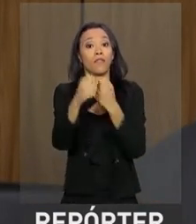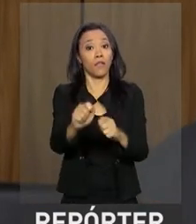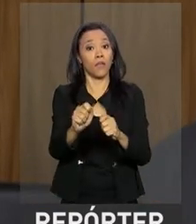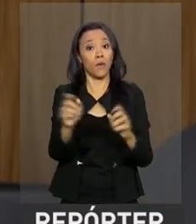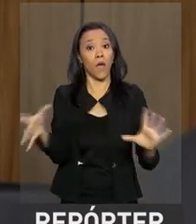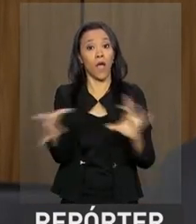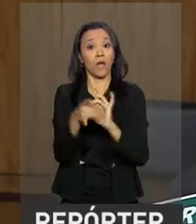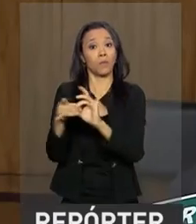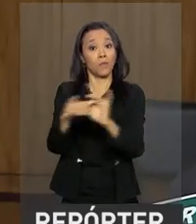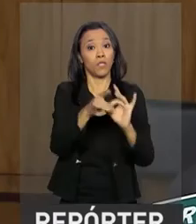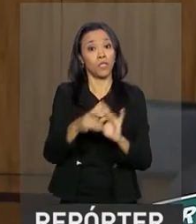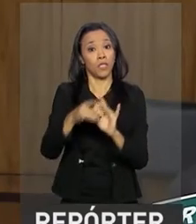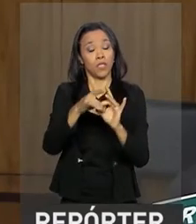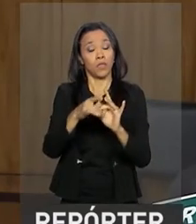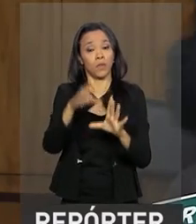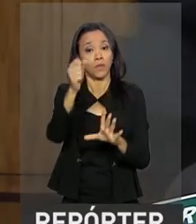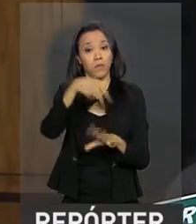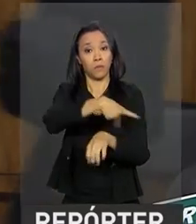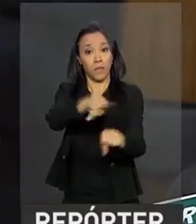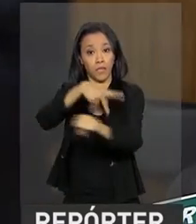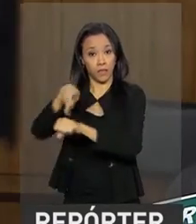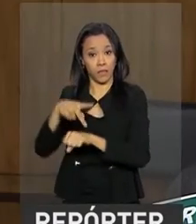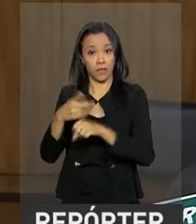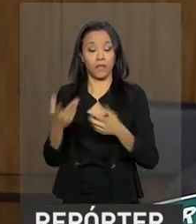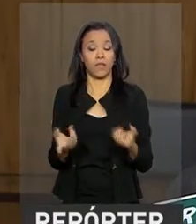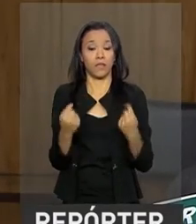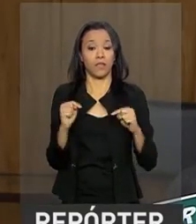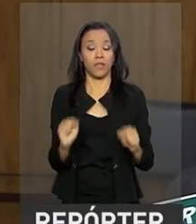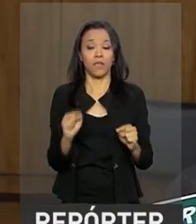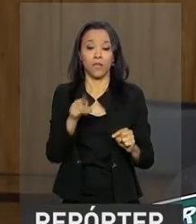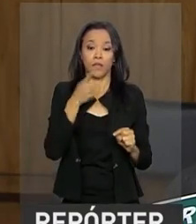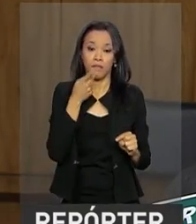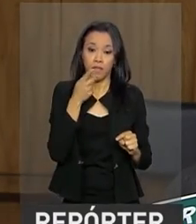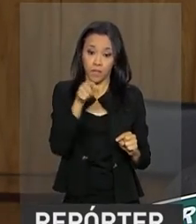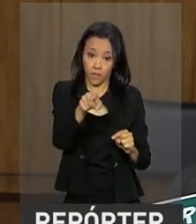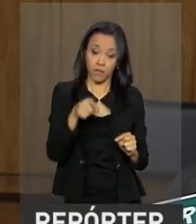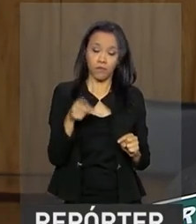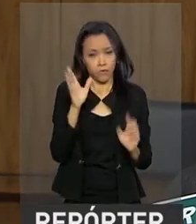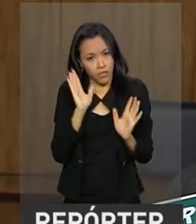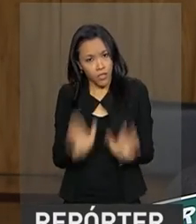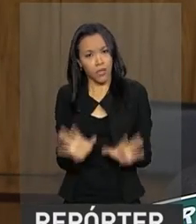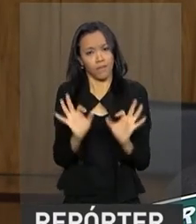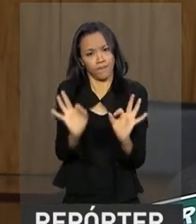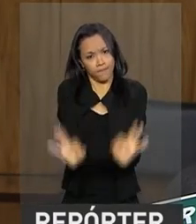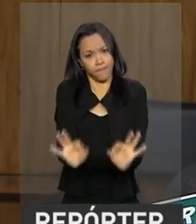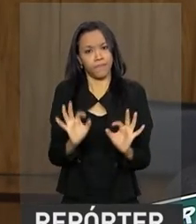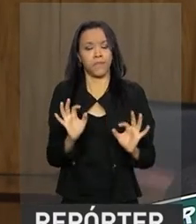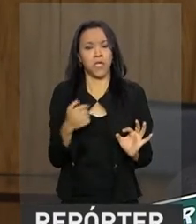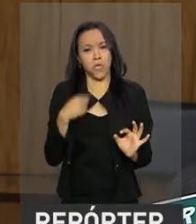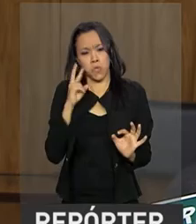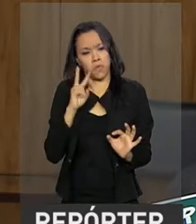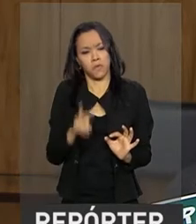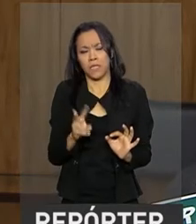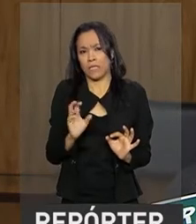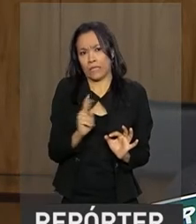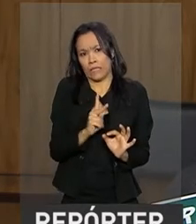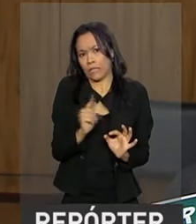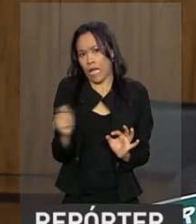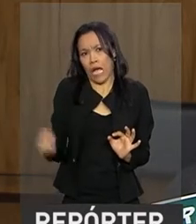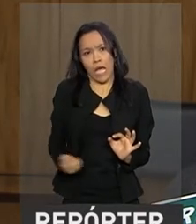poderes no país isso acho que o ambiente de harmonia já está decretado digamos assim não vi nada que